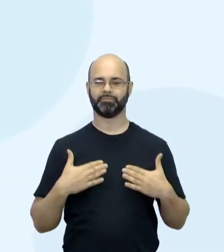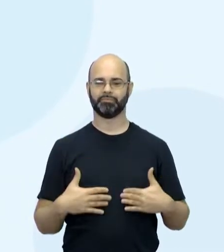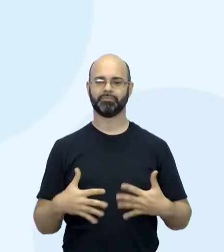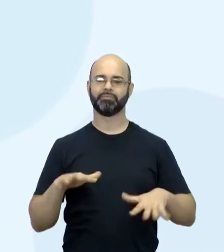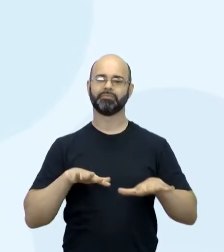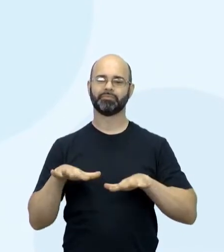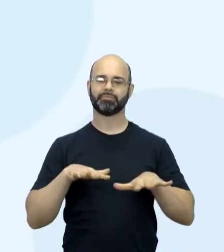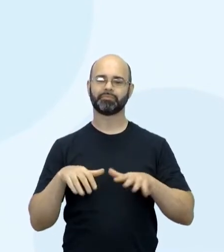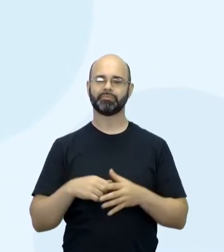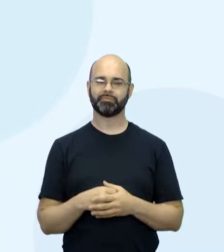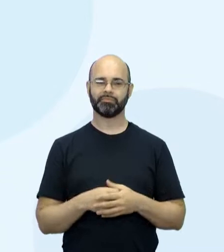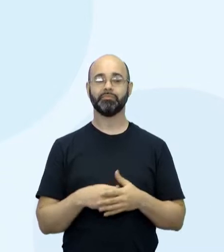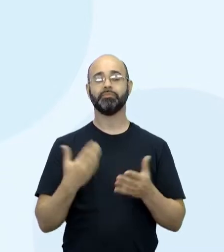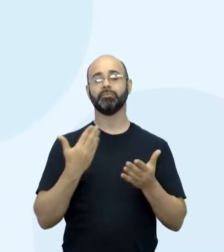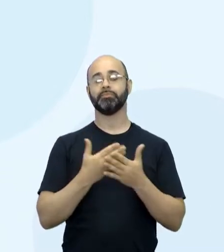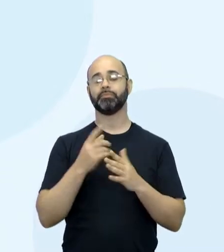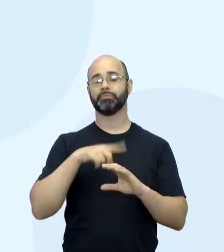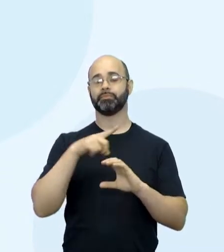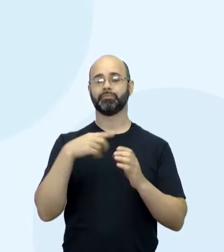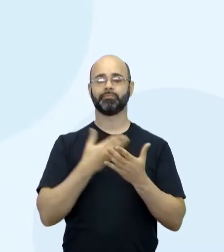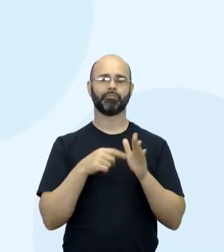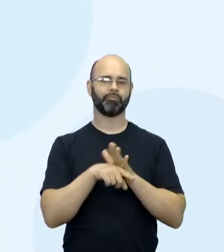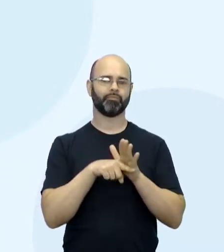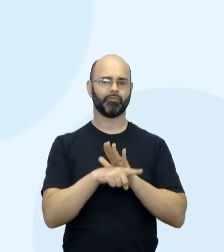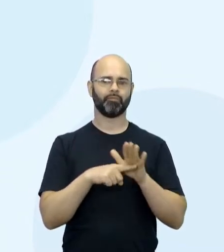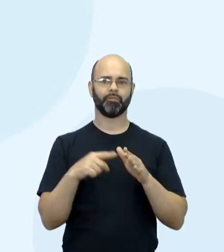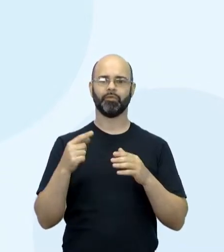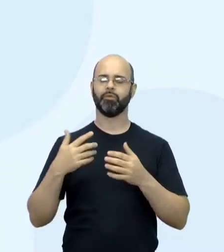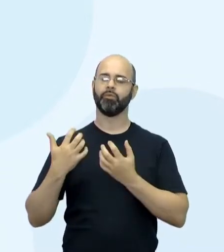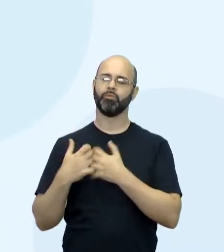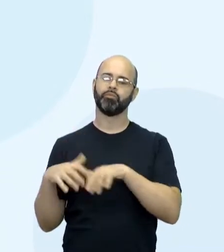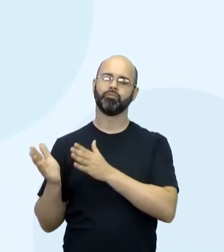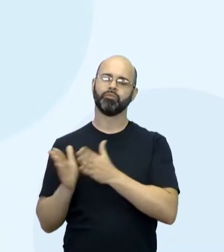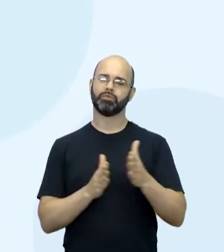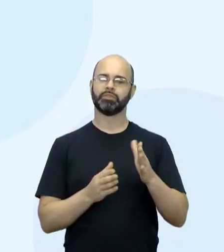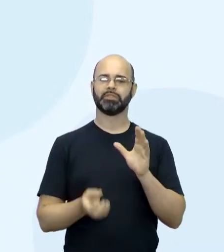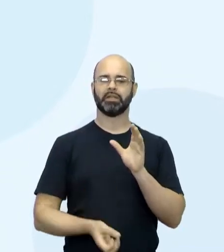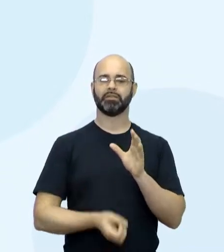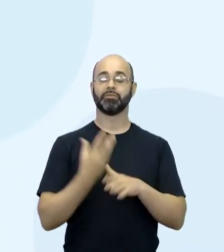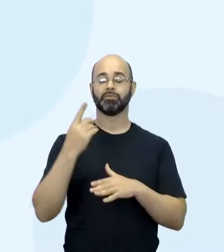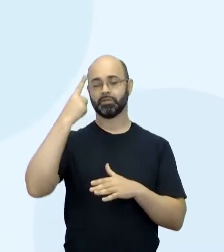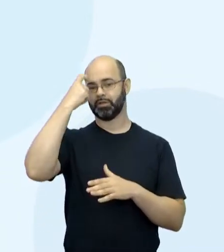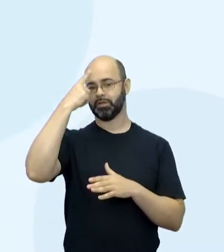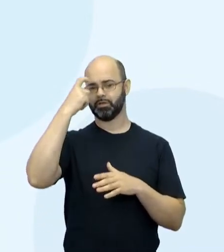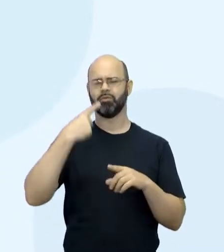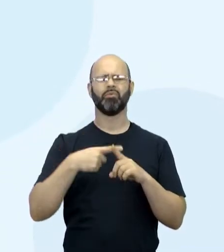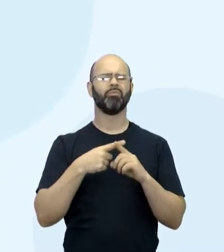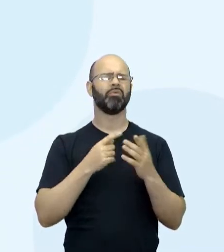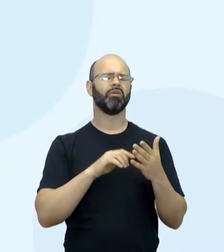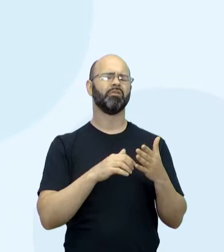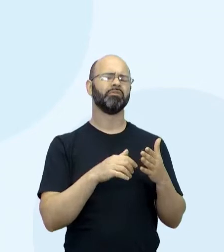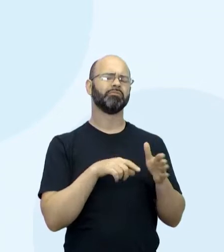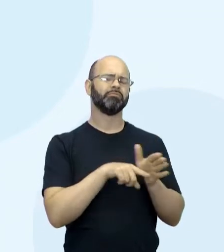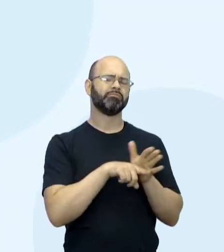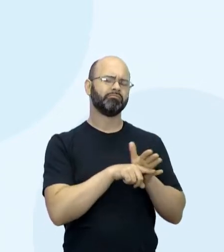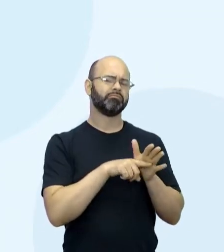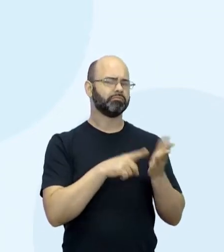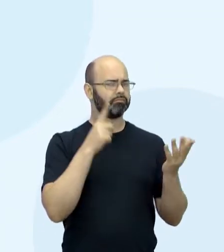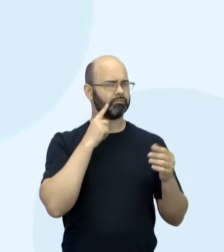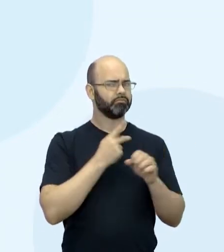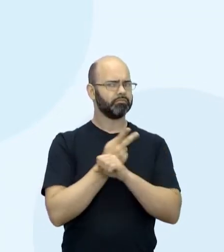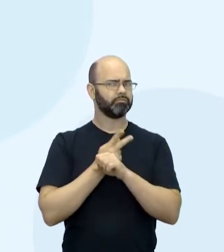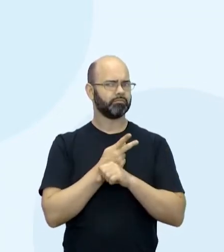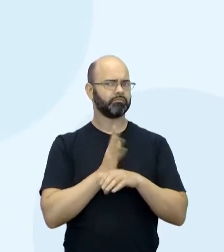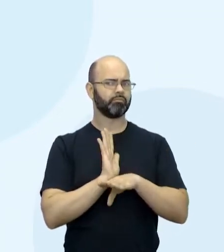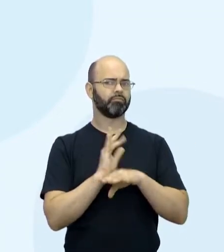são investigação científica e processos criativos. Por que investigação científica? Porque a gente vai procurar onde tem cinema nesse mundo.